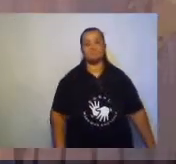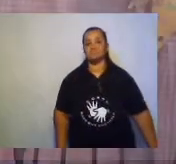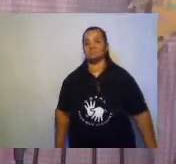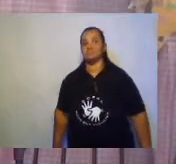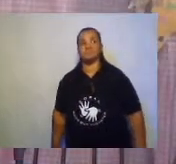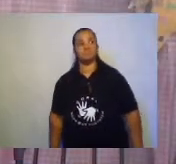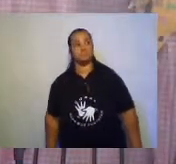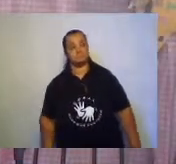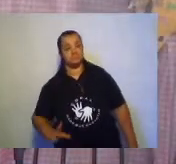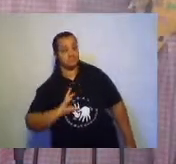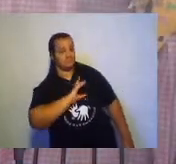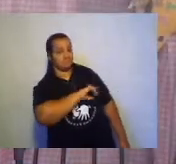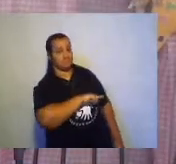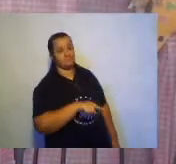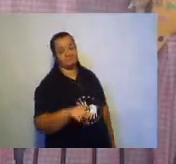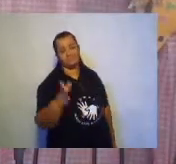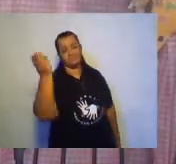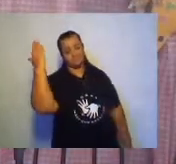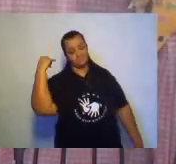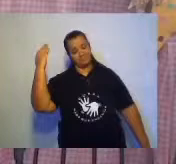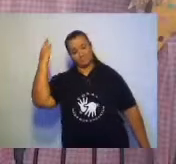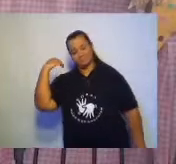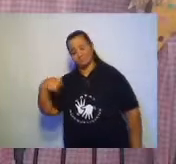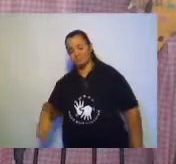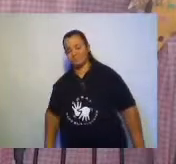fiel. Amei você.